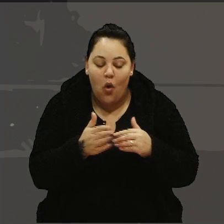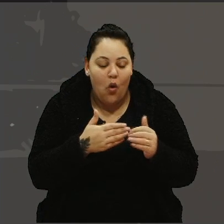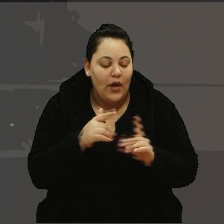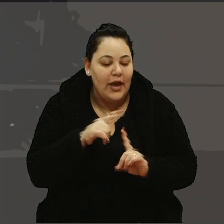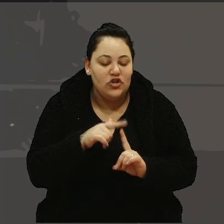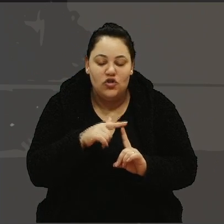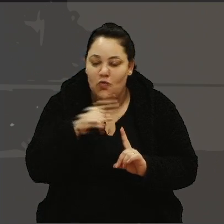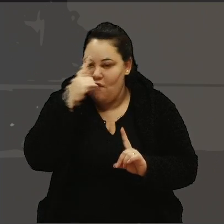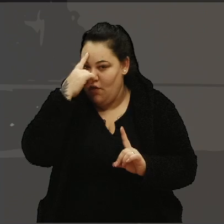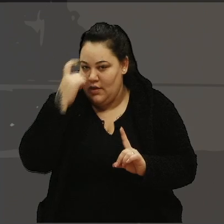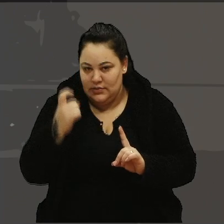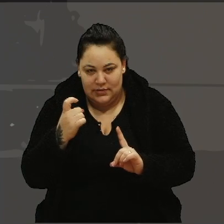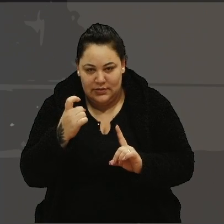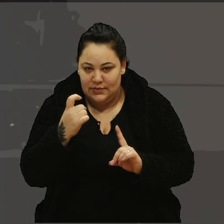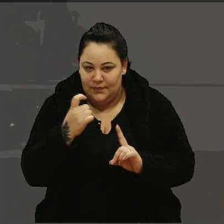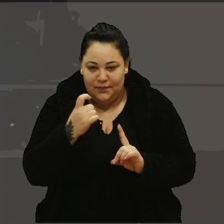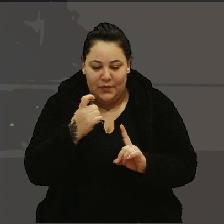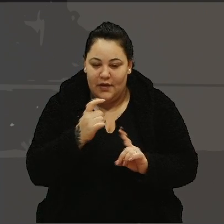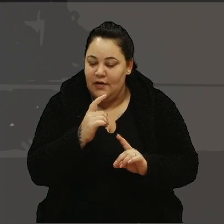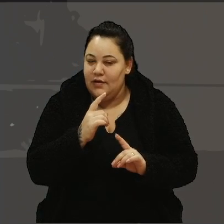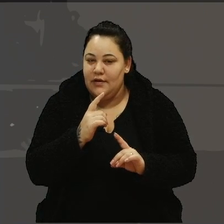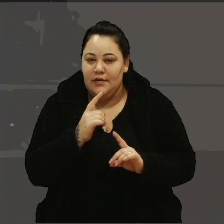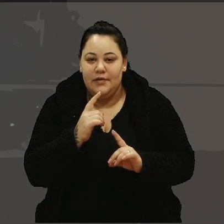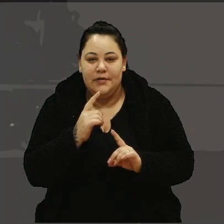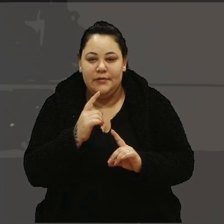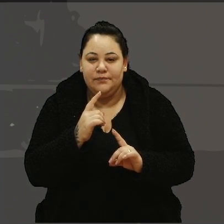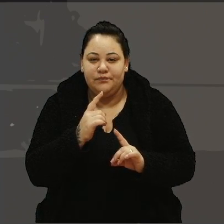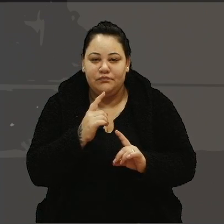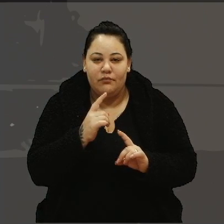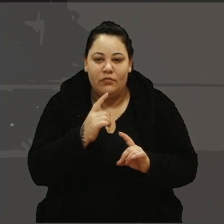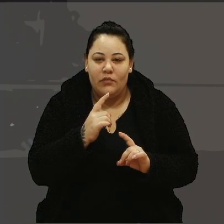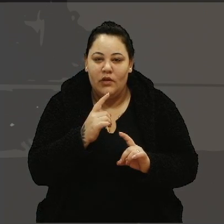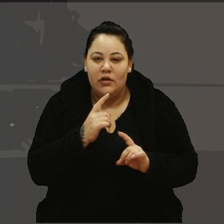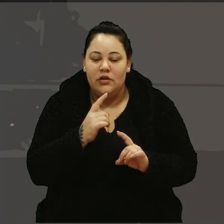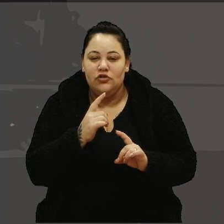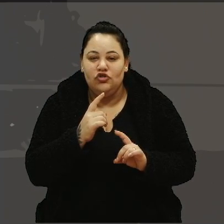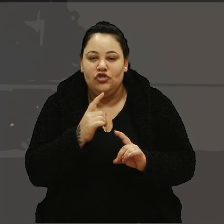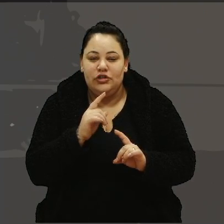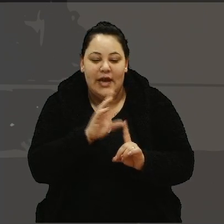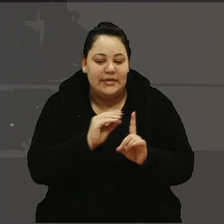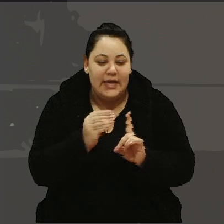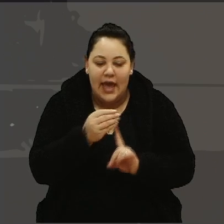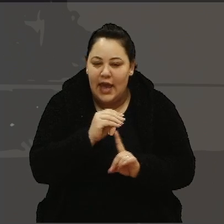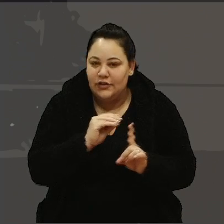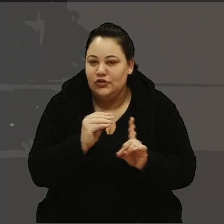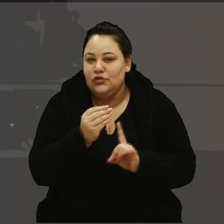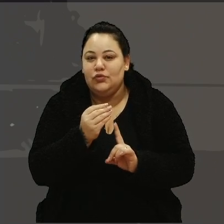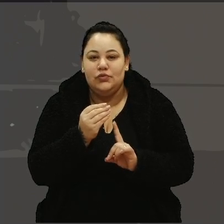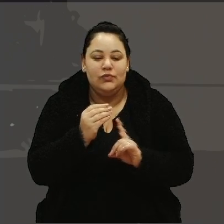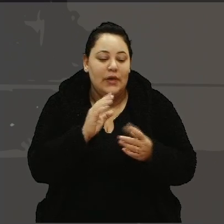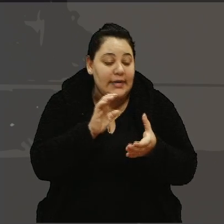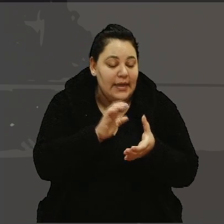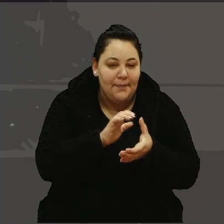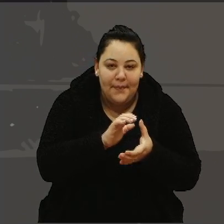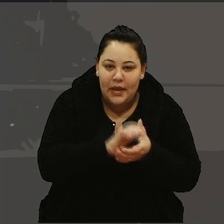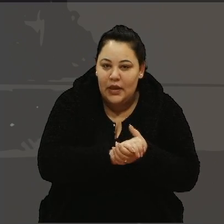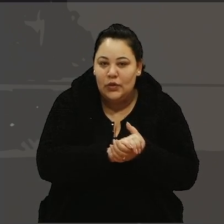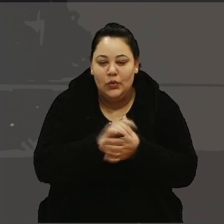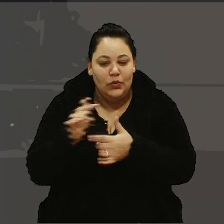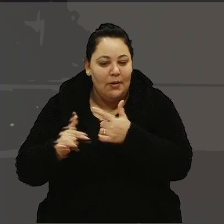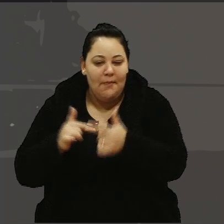moral, patrimonial ou psicológica. O projeto vai contar, aqui pode passar os índices da violência,